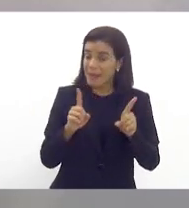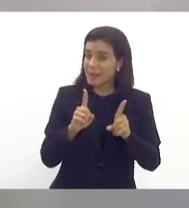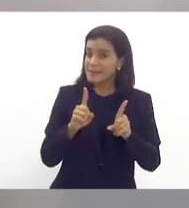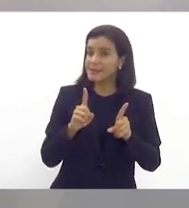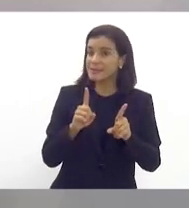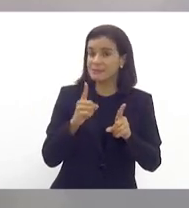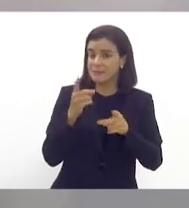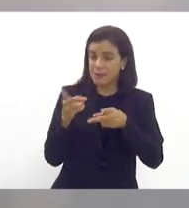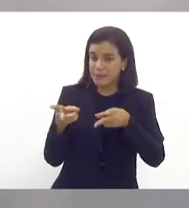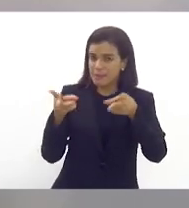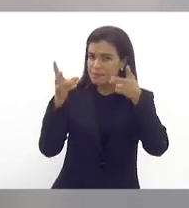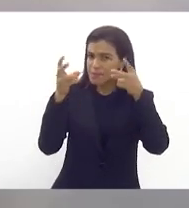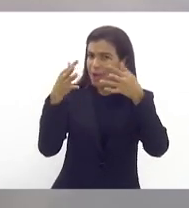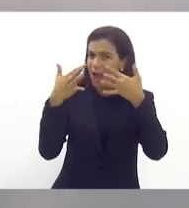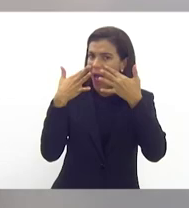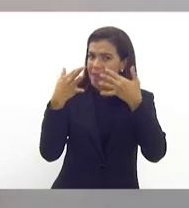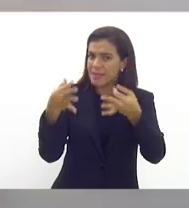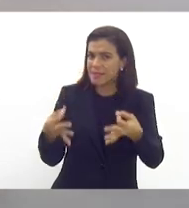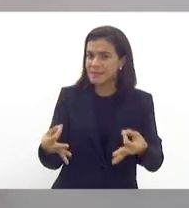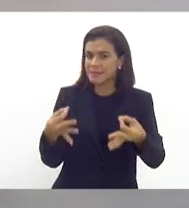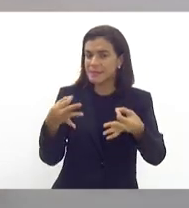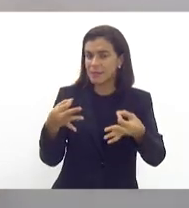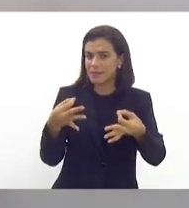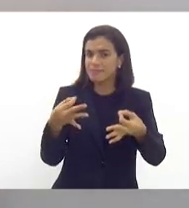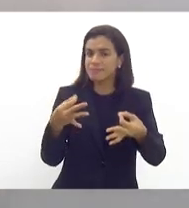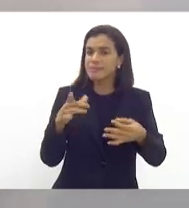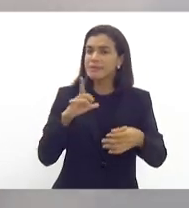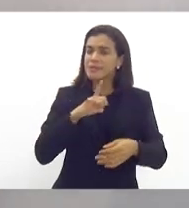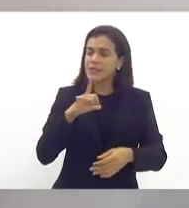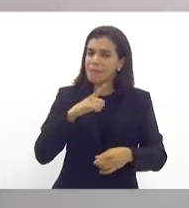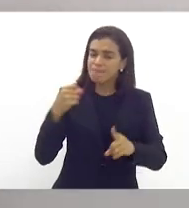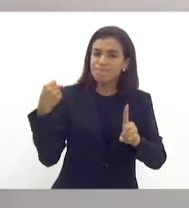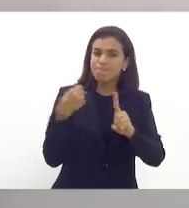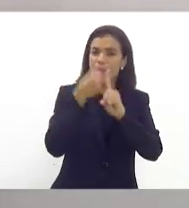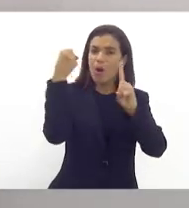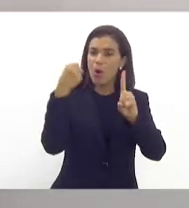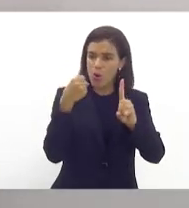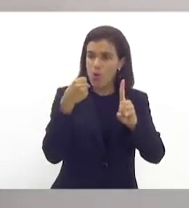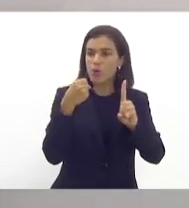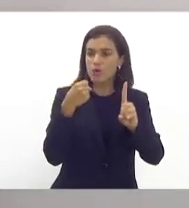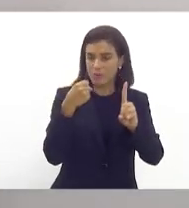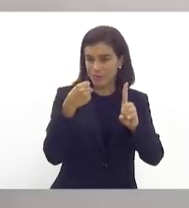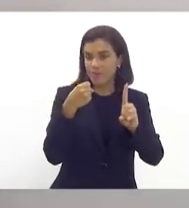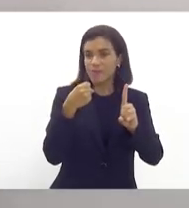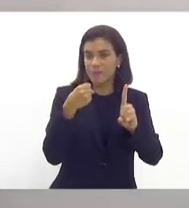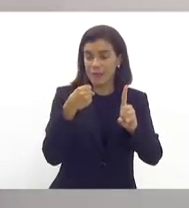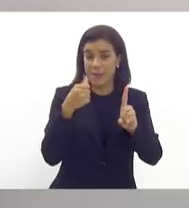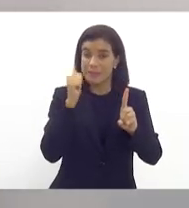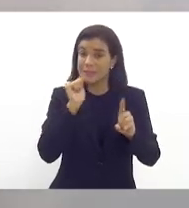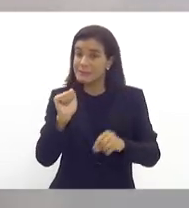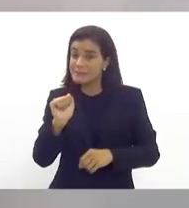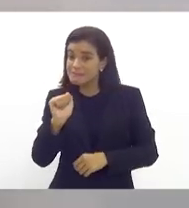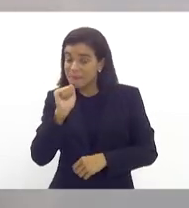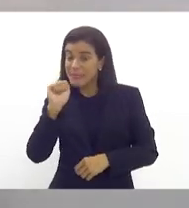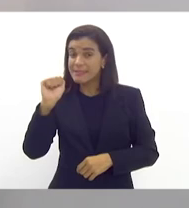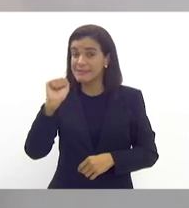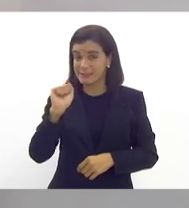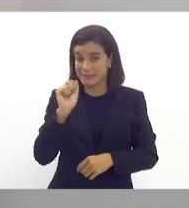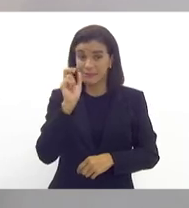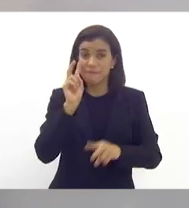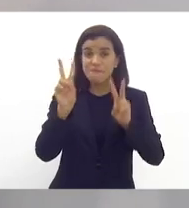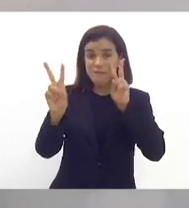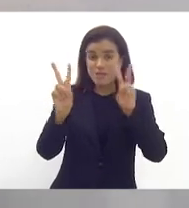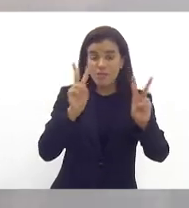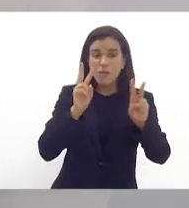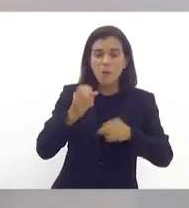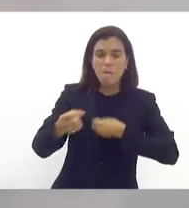se a gente prestar atenção porque no primeiro momento isso esbarra e impactam nessas famílias né nessas mães que nós vimos ali fazendo